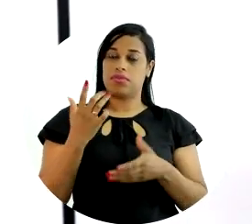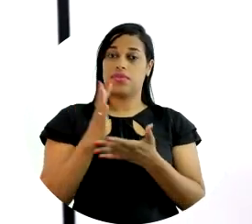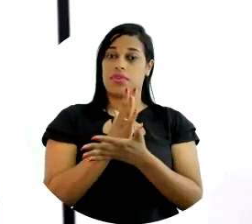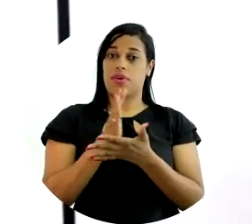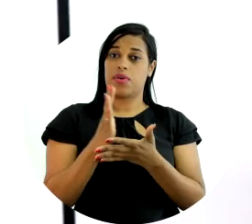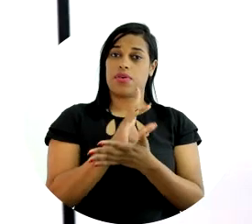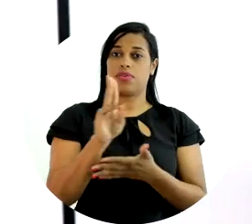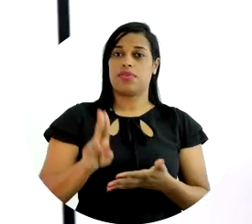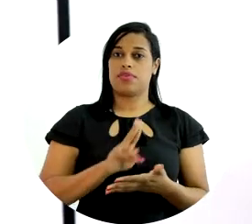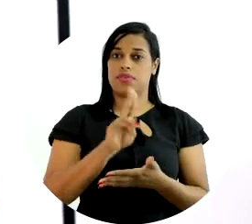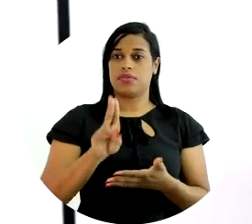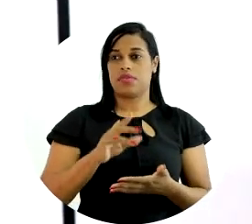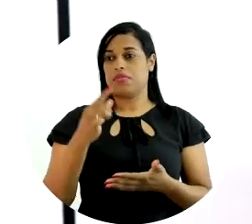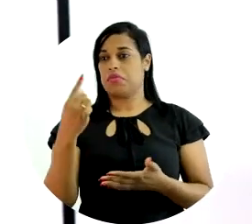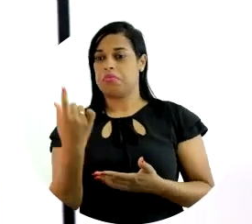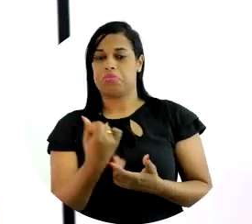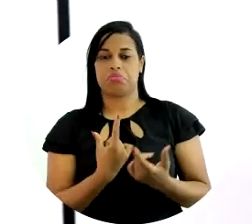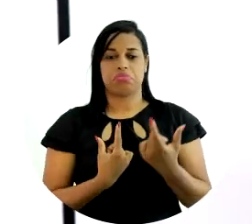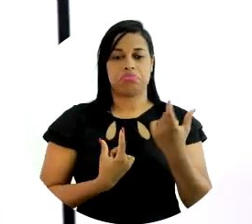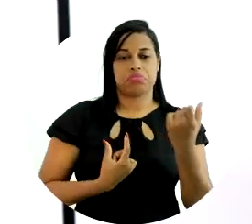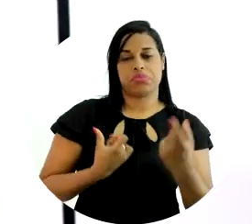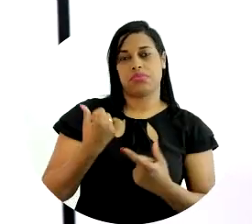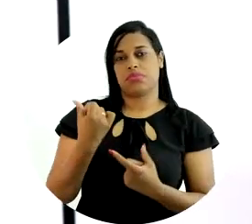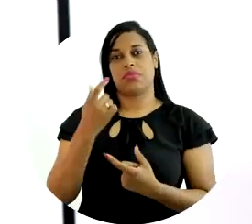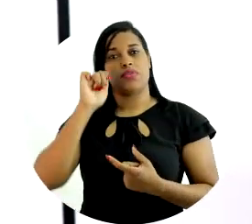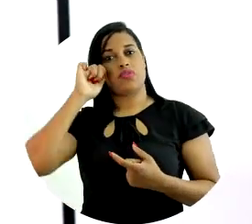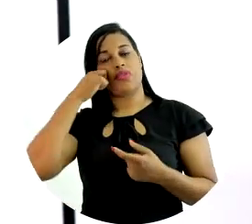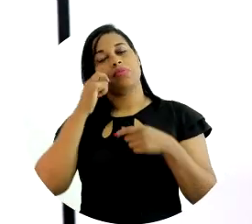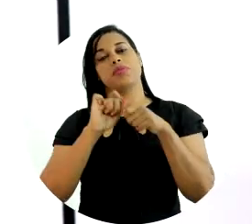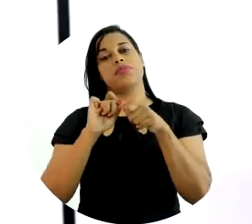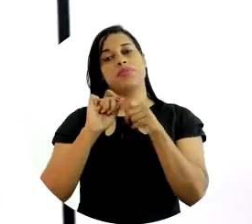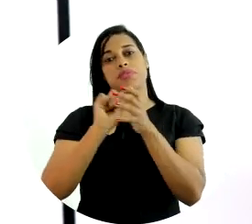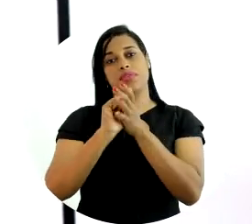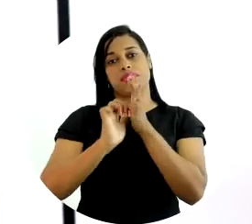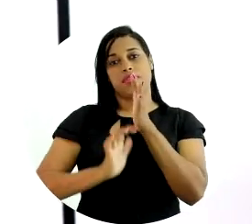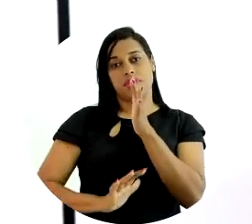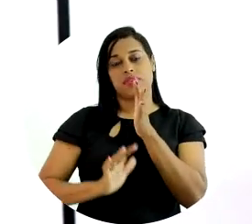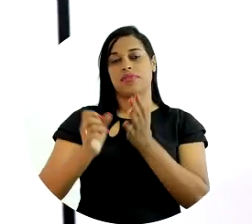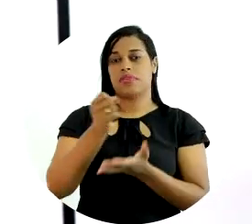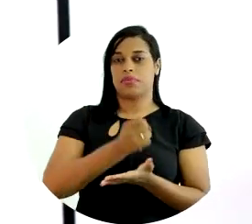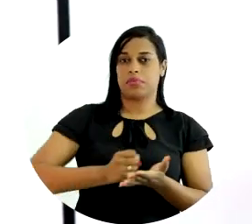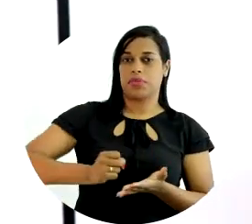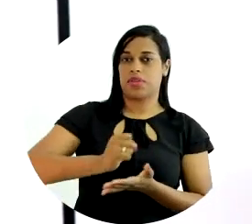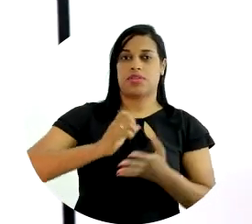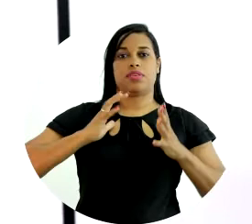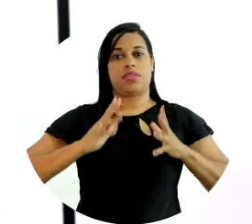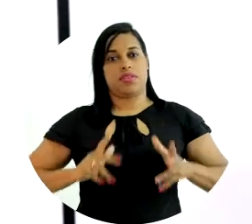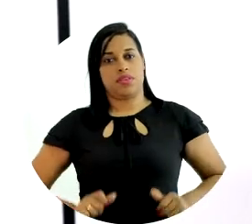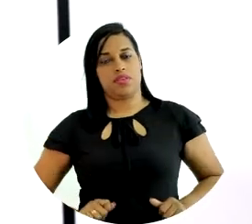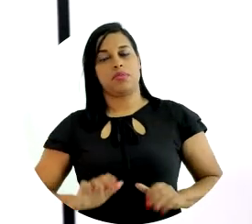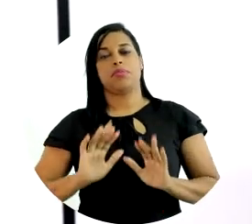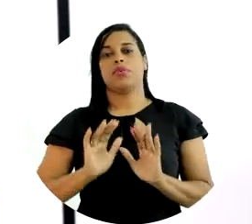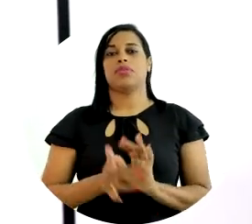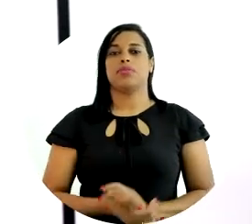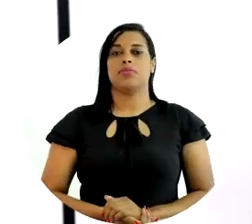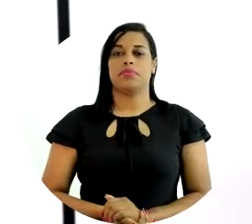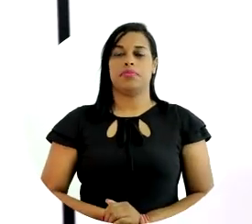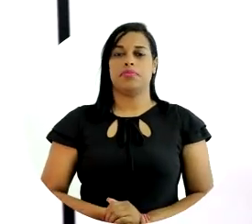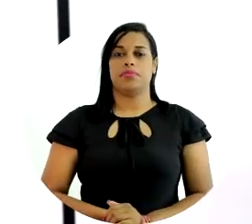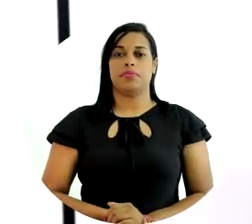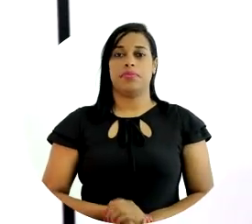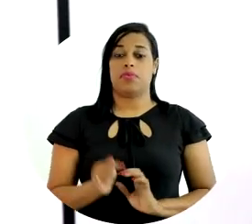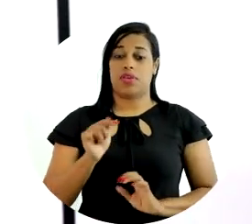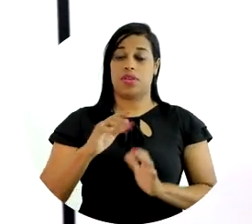em algumas situações ele usava um outro escravo para fazer a atividade mais barata e limpa